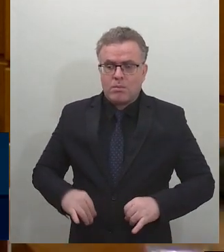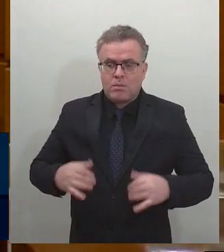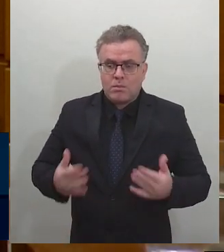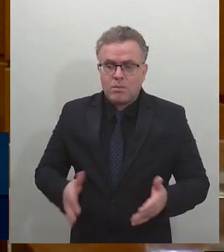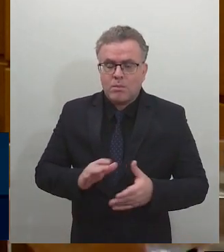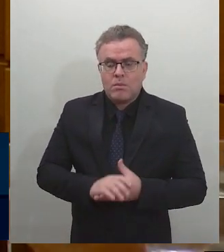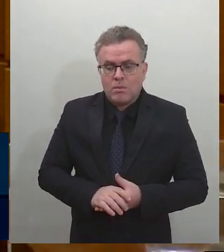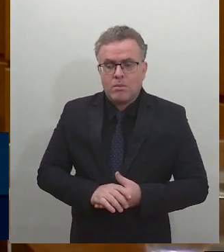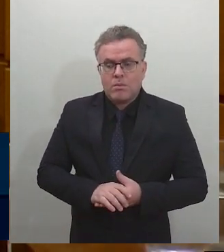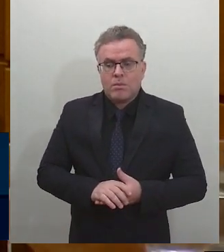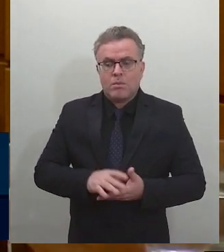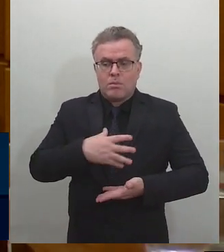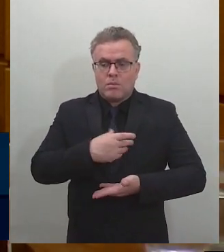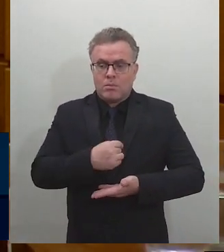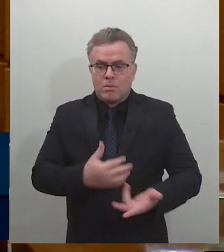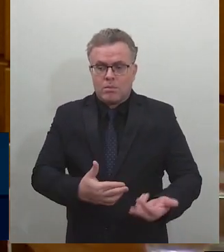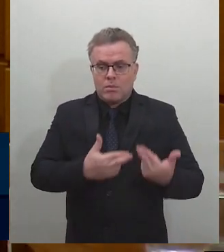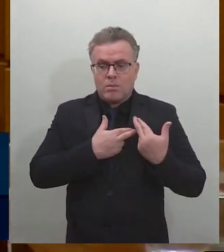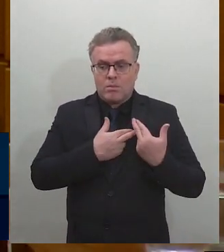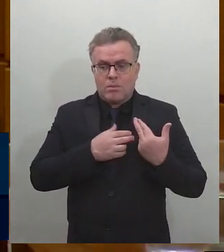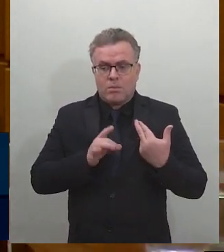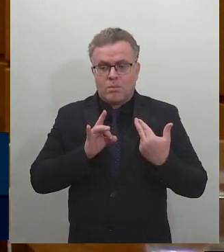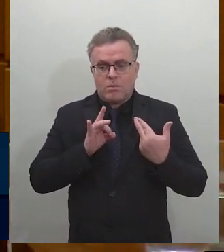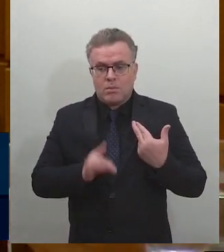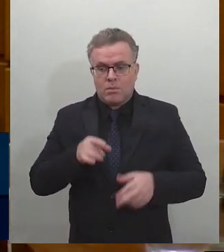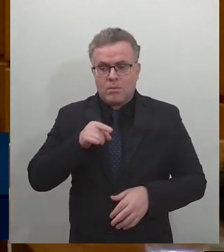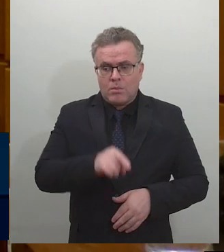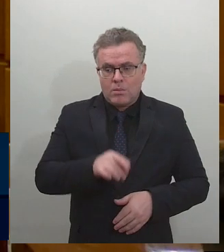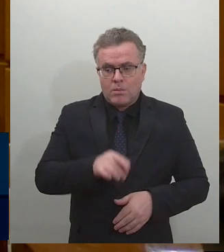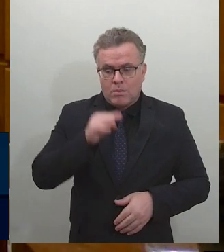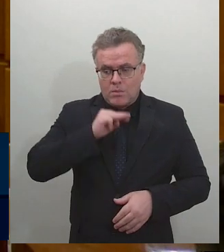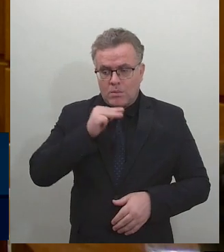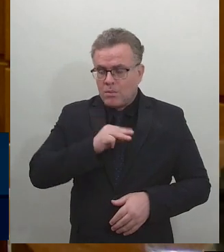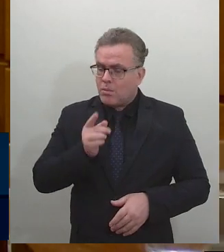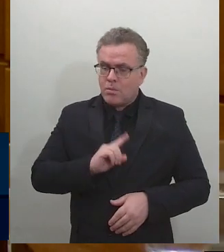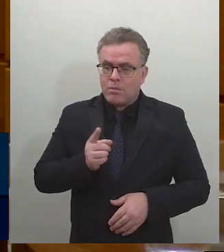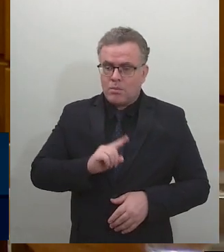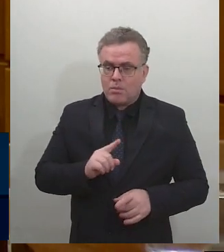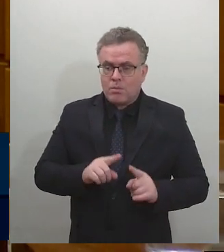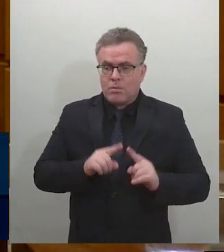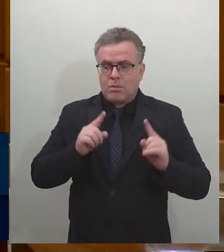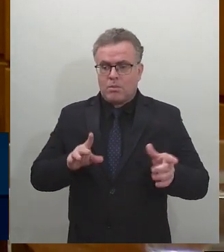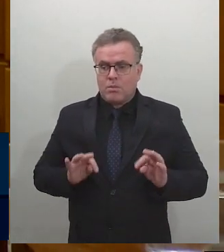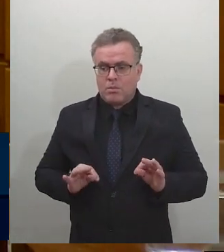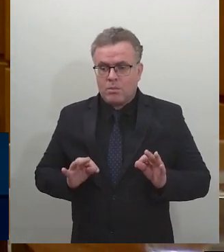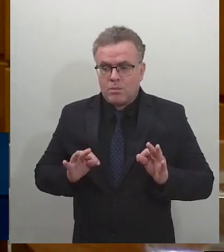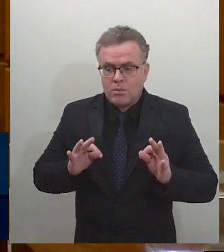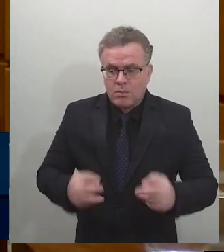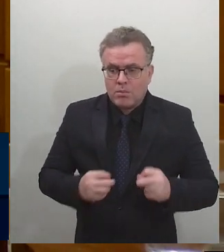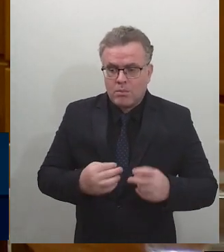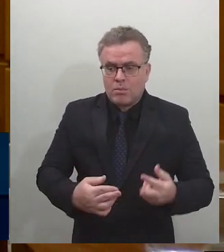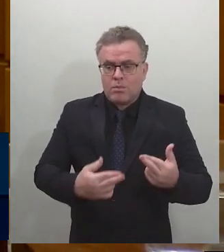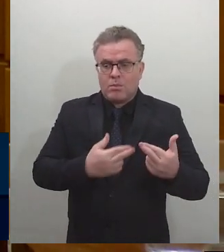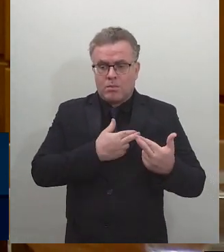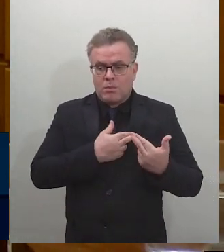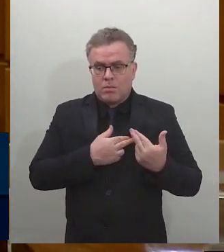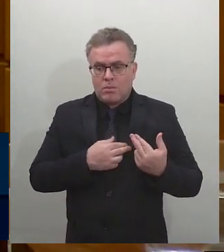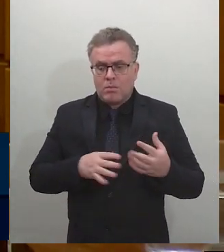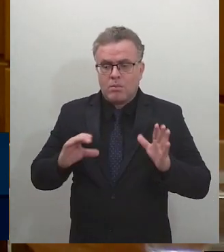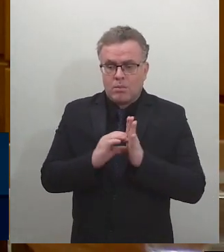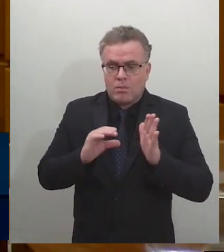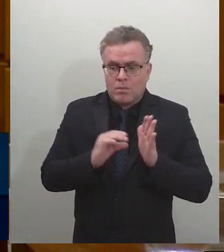recair exclusivamente sobre as mães, mas sim uma responsabilidade compartilhada pela comunidade e pela sociedade como